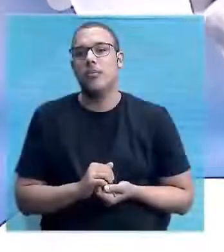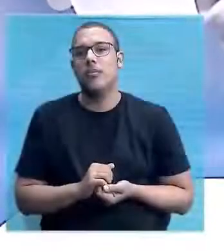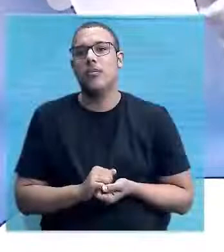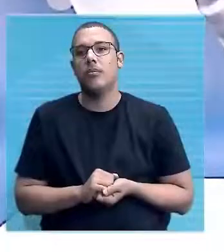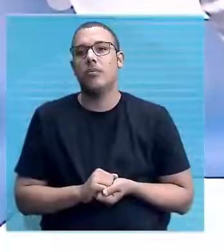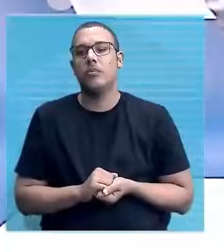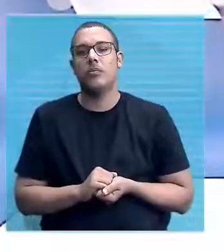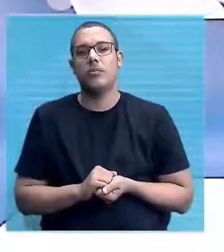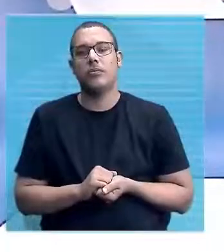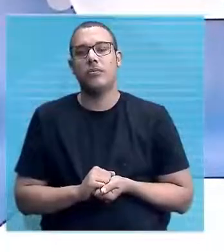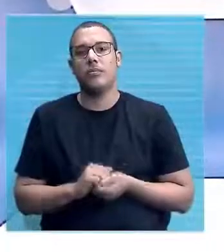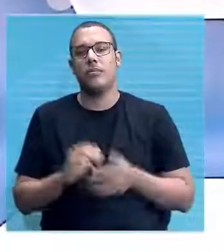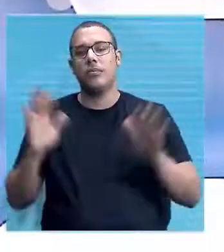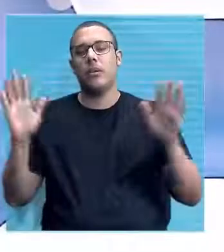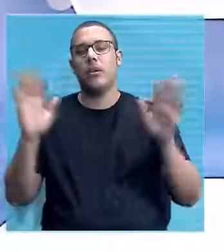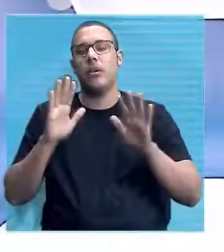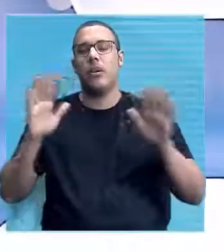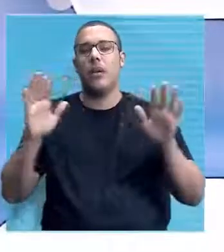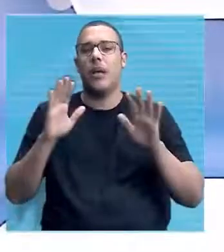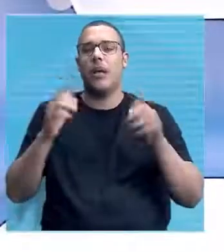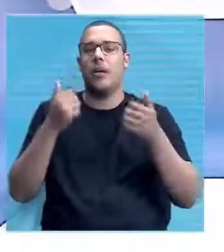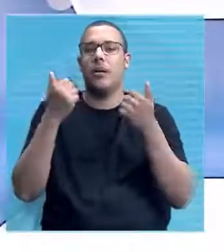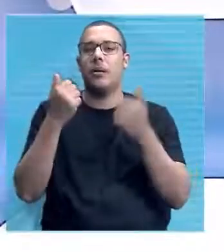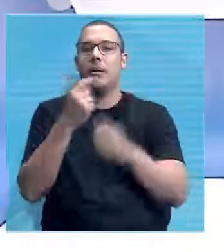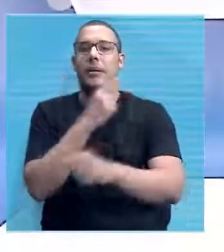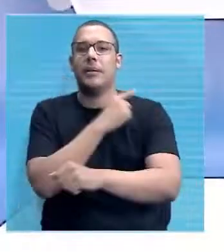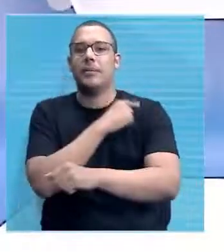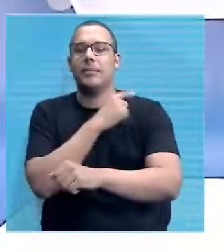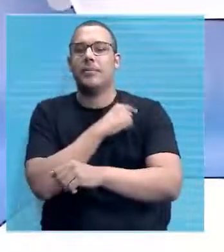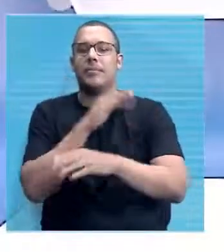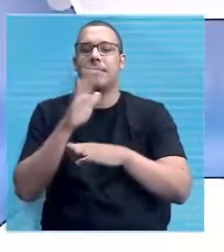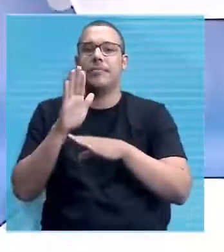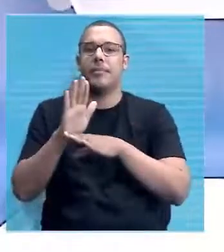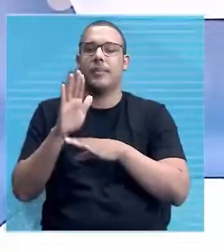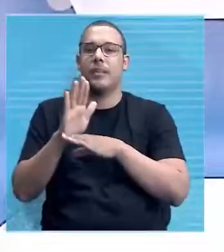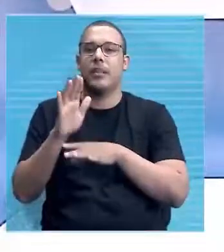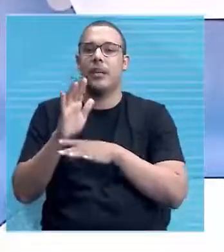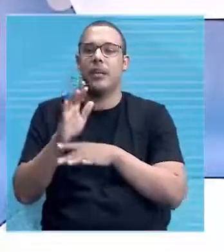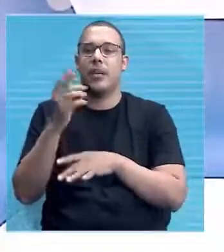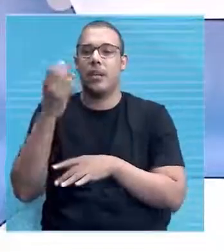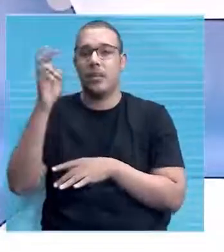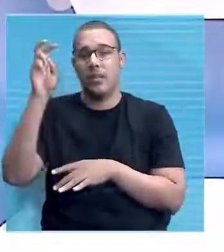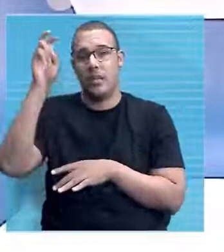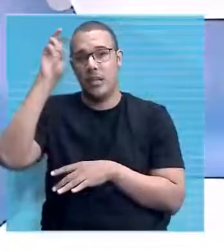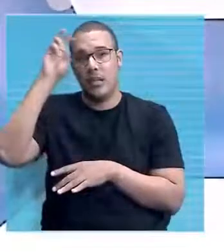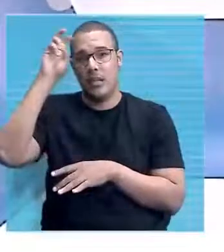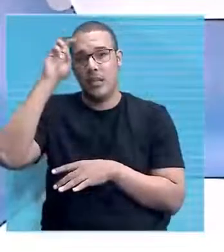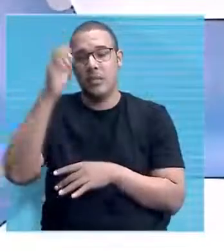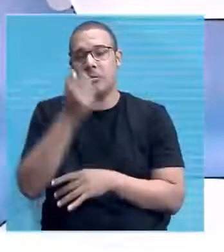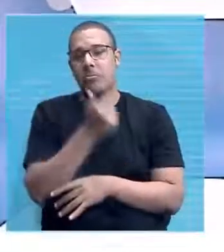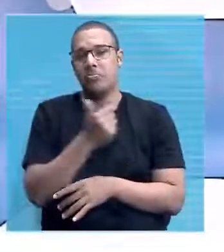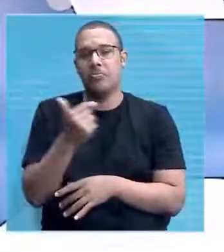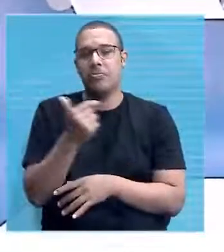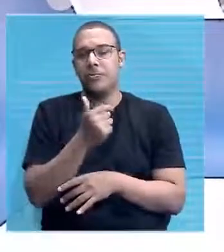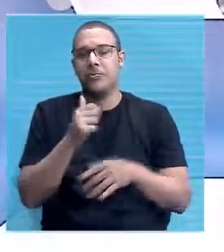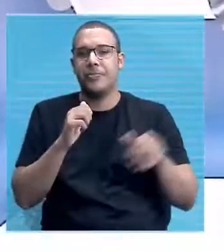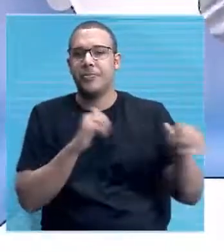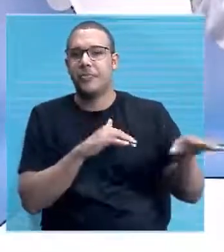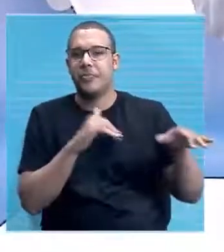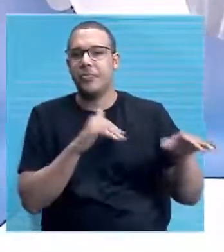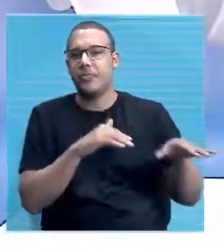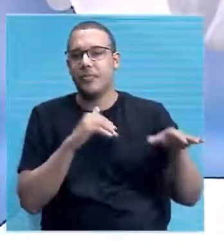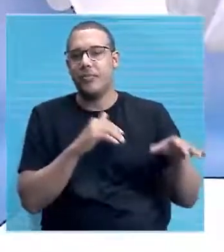E aí galera da primeira série da tarde desta quinta-feira em 22 de setembro